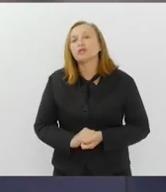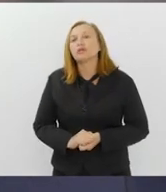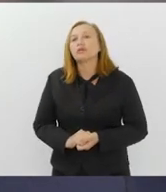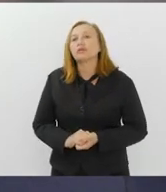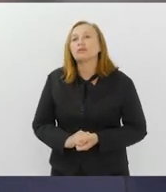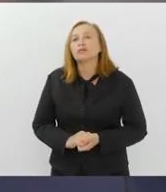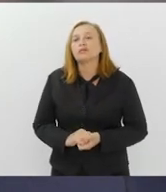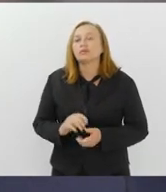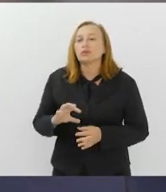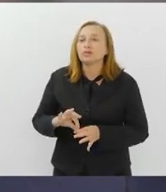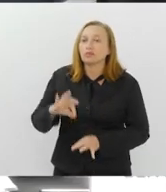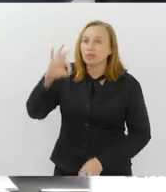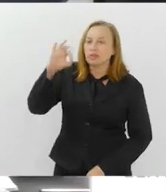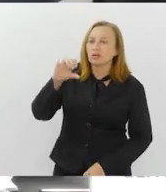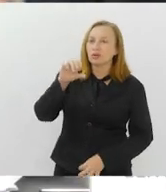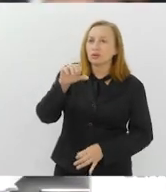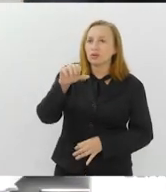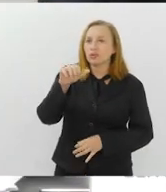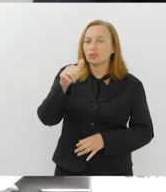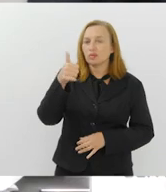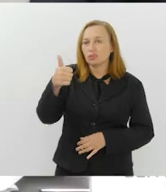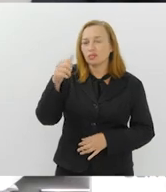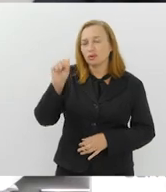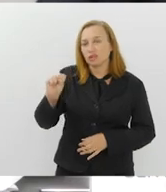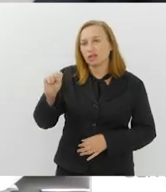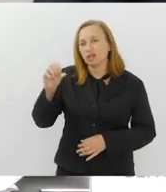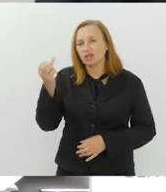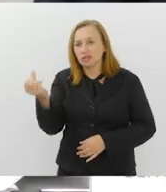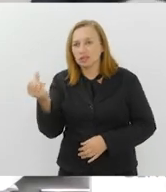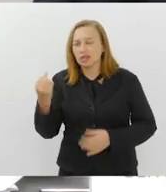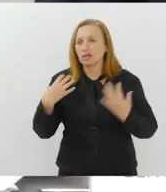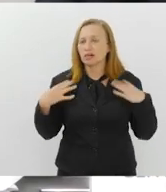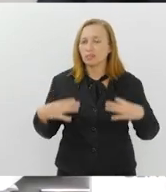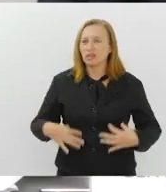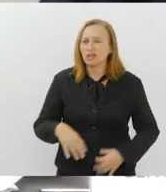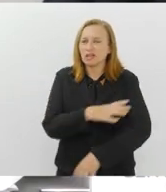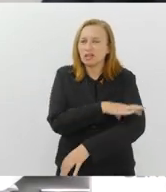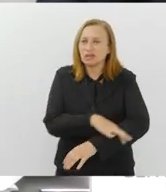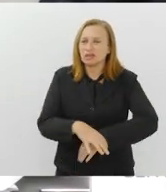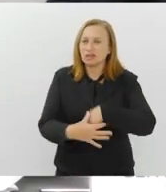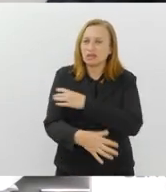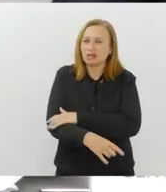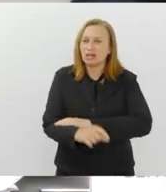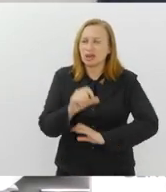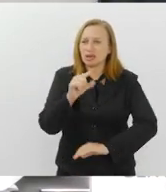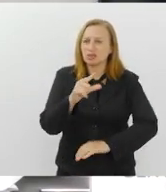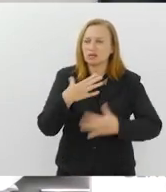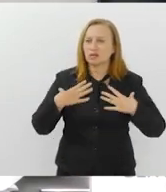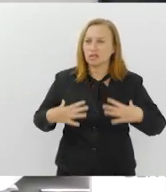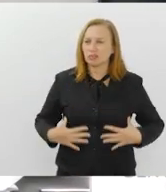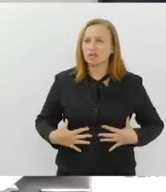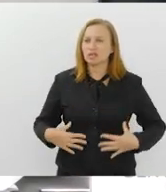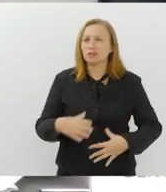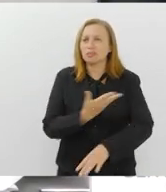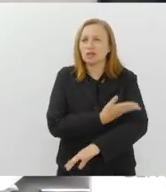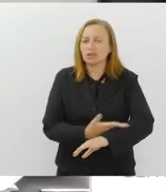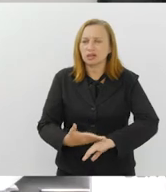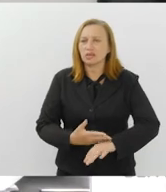tenho 1,86m, cabelo liso, cor de pele clara, blazer azul, camisa branca.